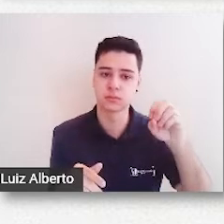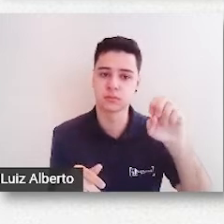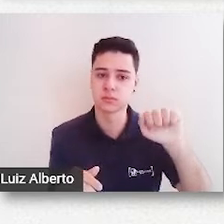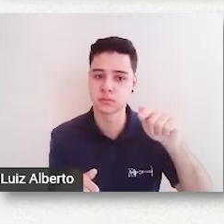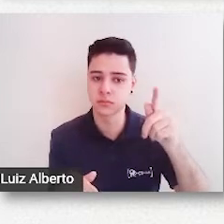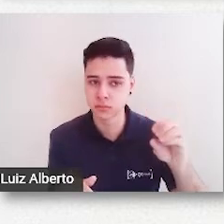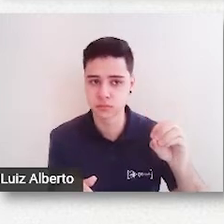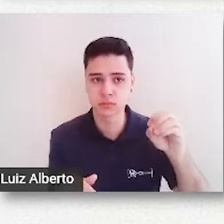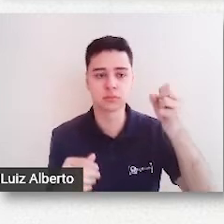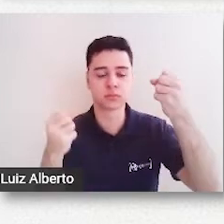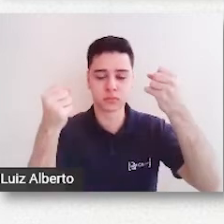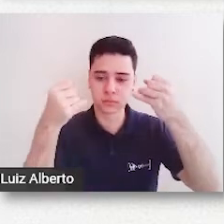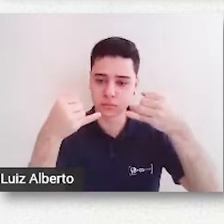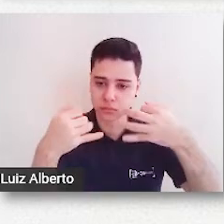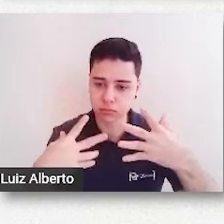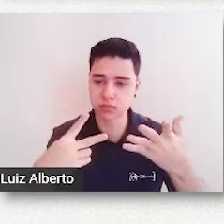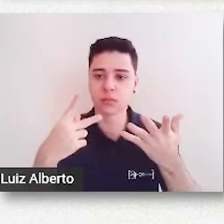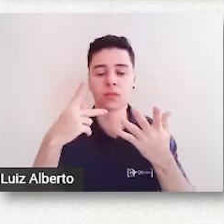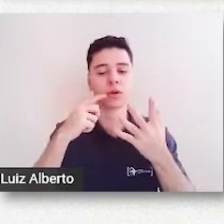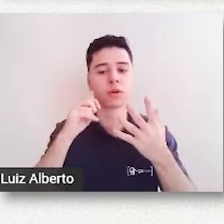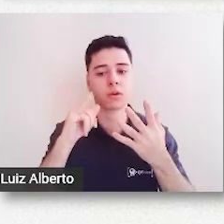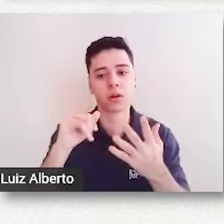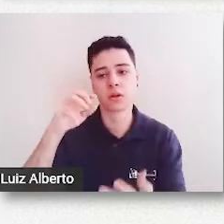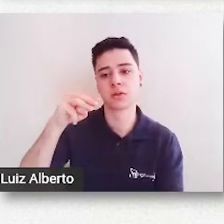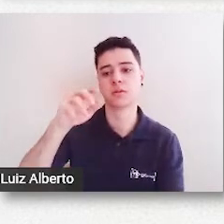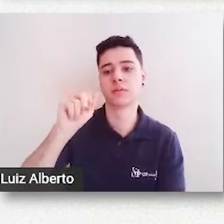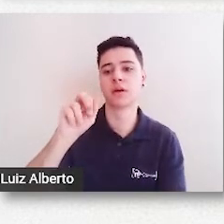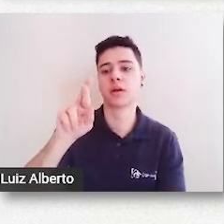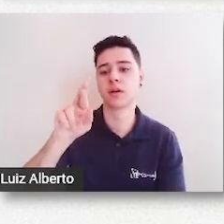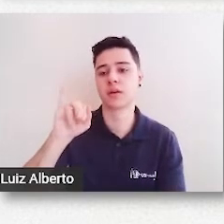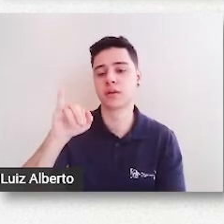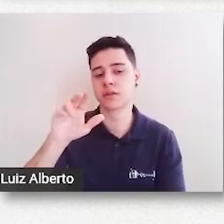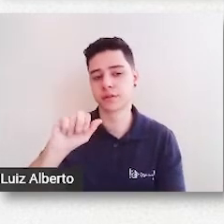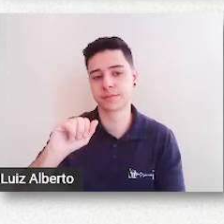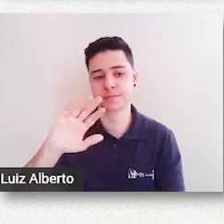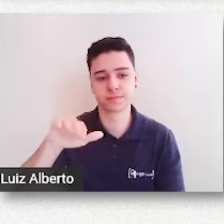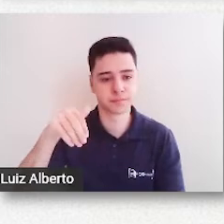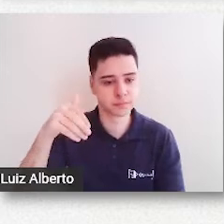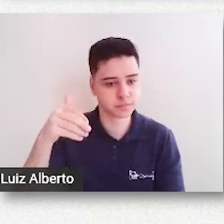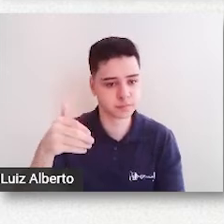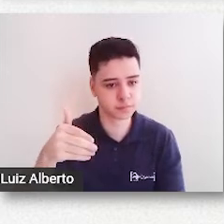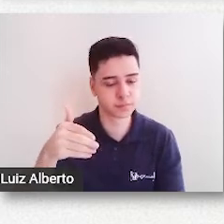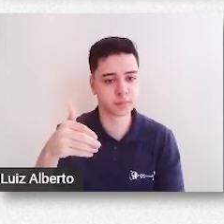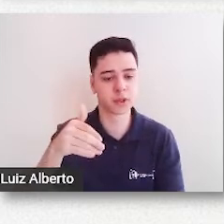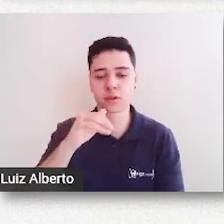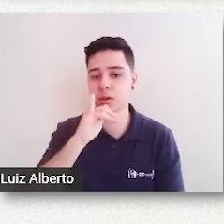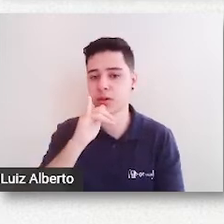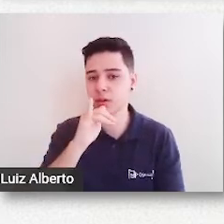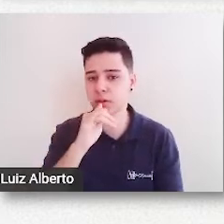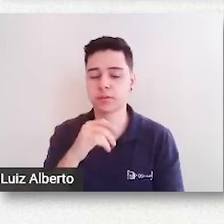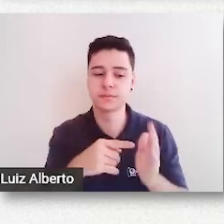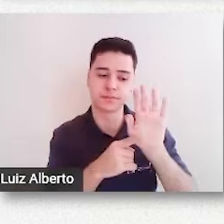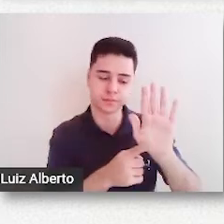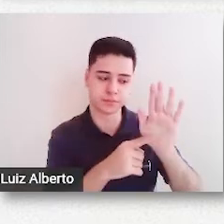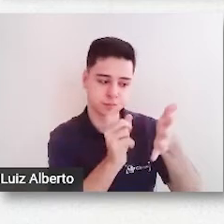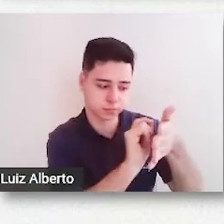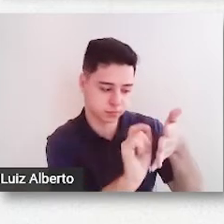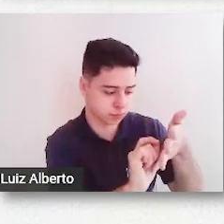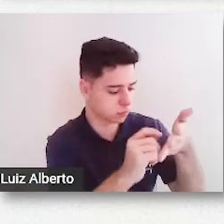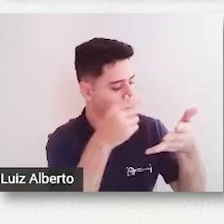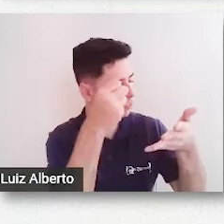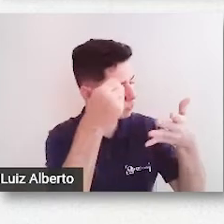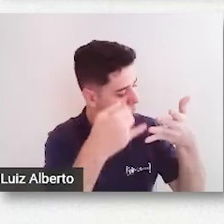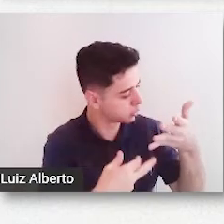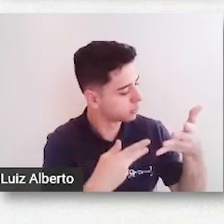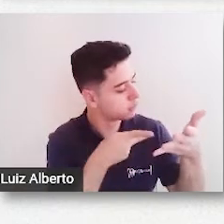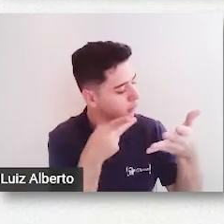dos pais de Maria, ele também é uma referência biográfica interessante, que ele afirma, né, que os pais